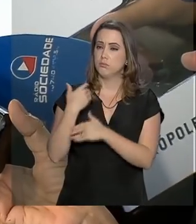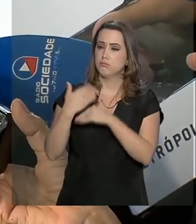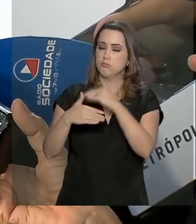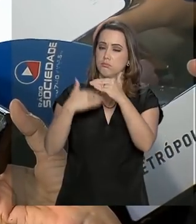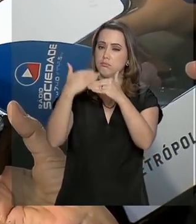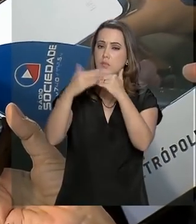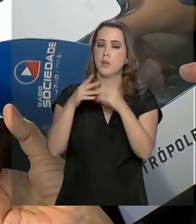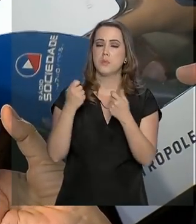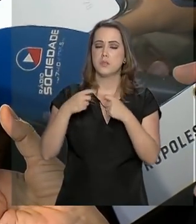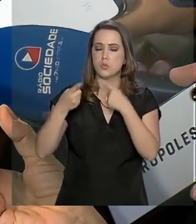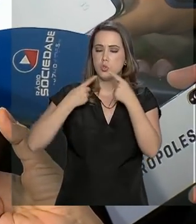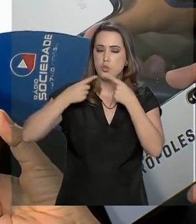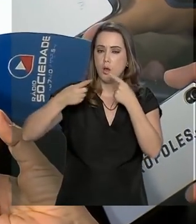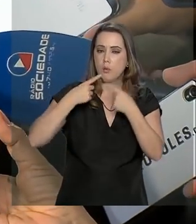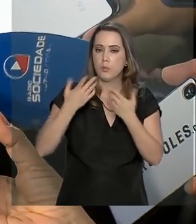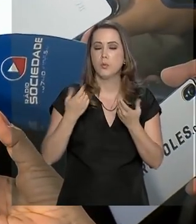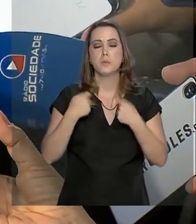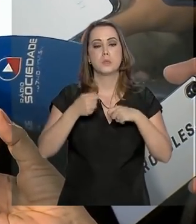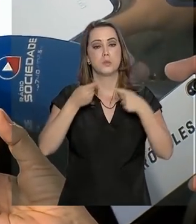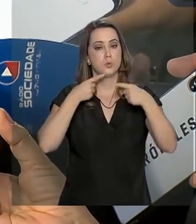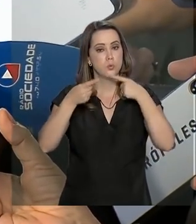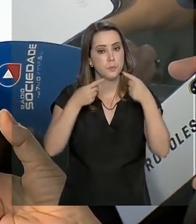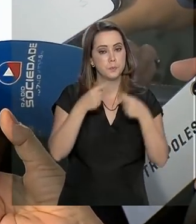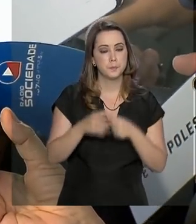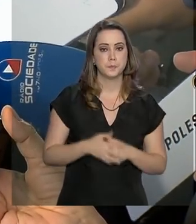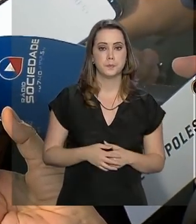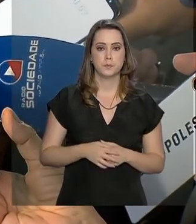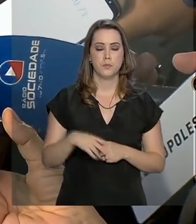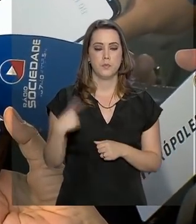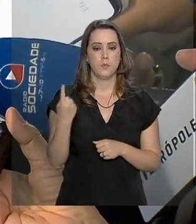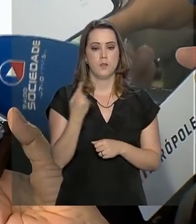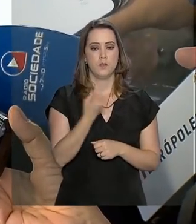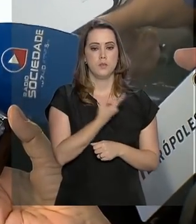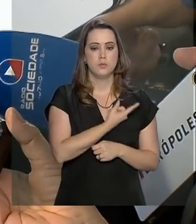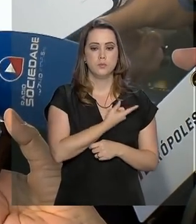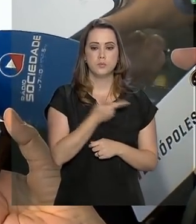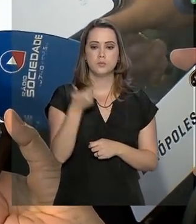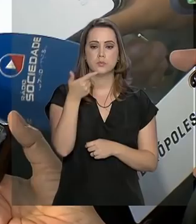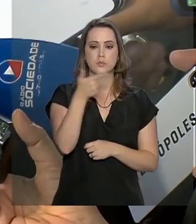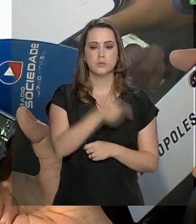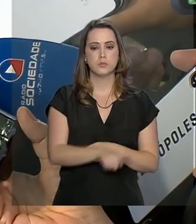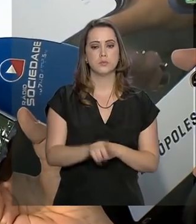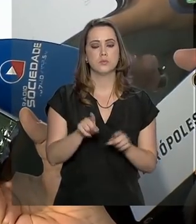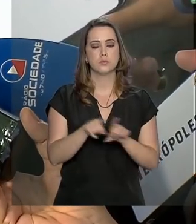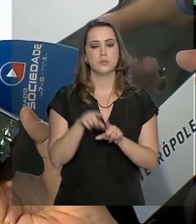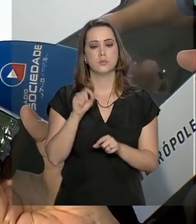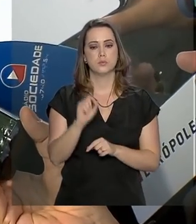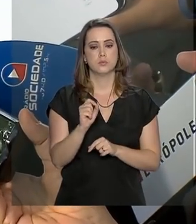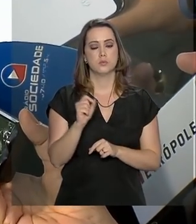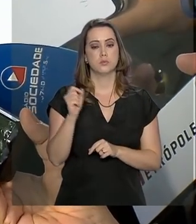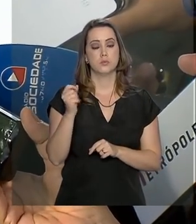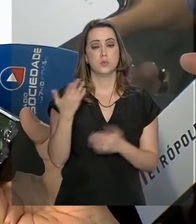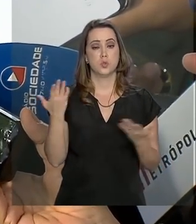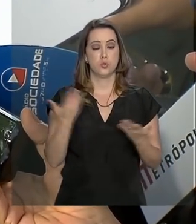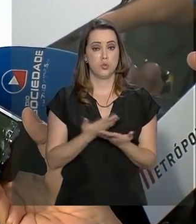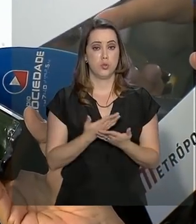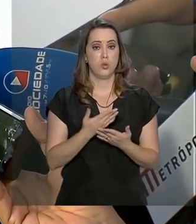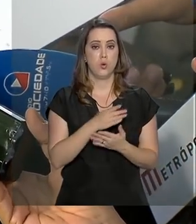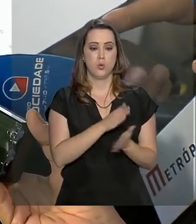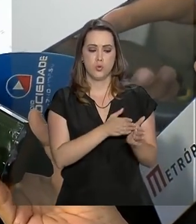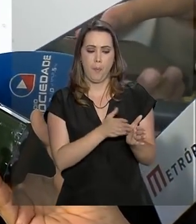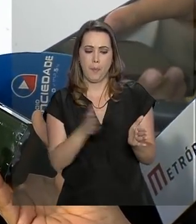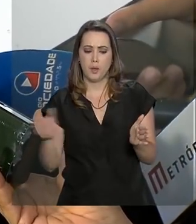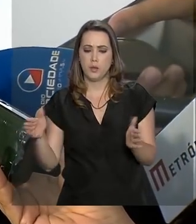com muito diálogo, muito diálogo. Nós reiteramos de que o mandato de um